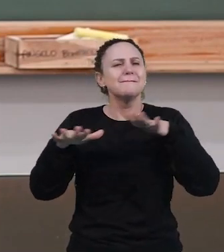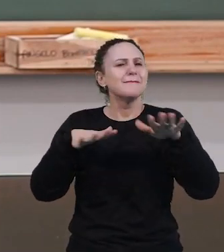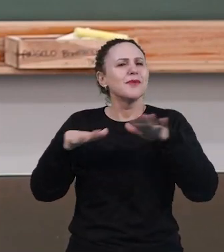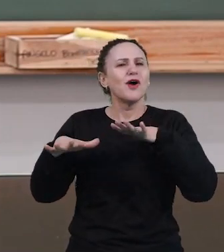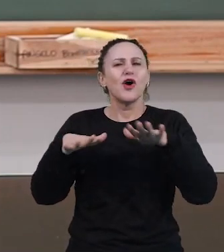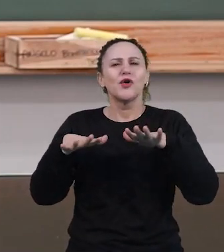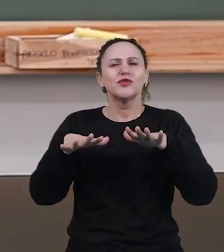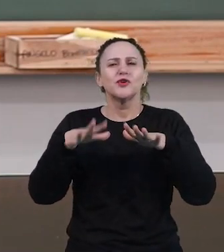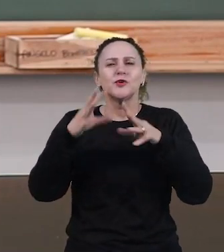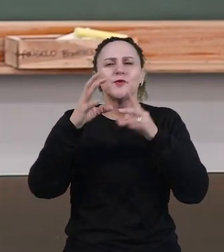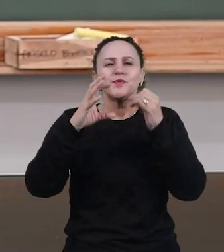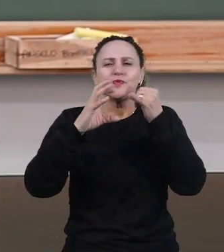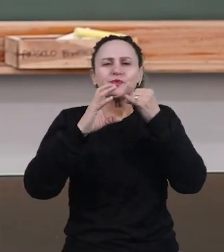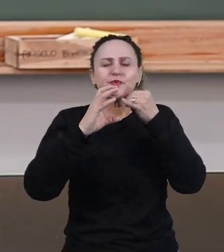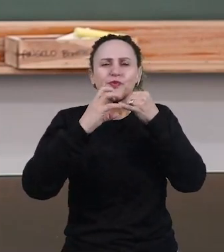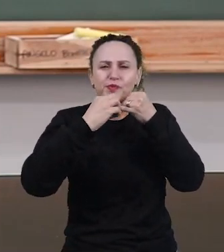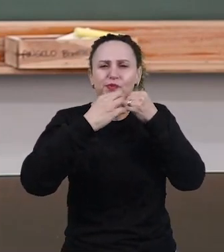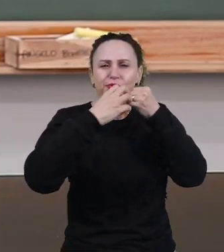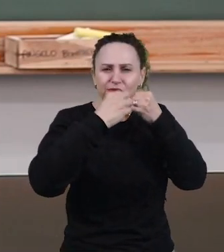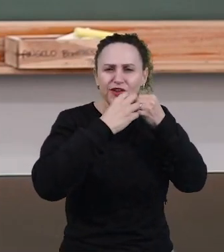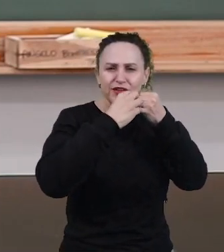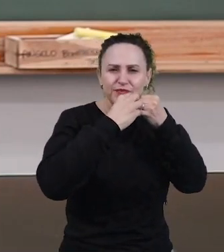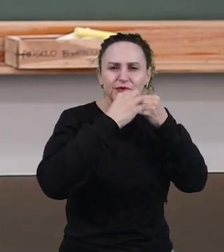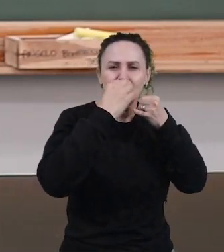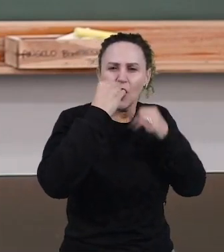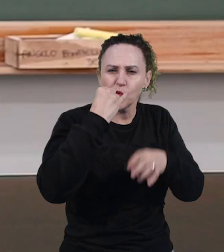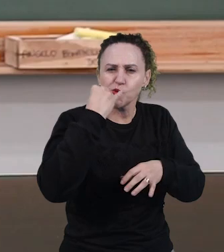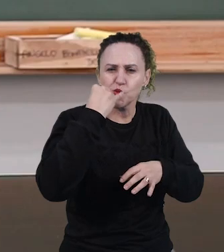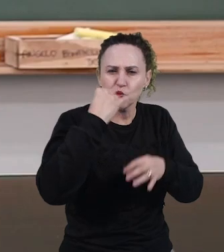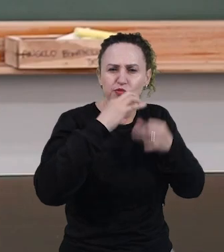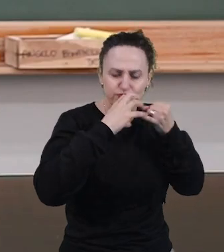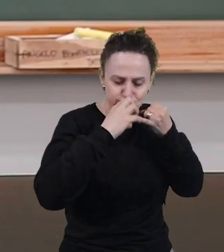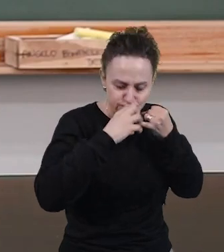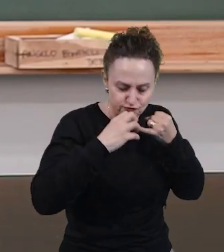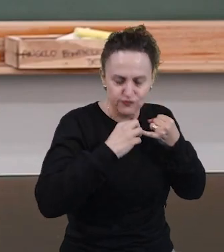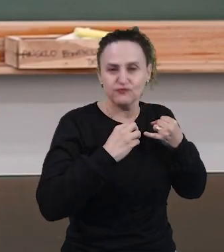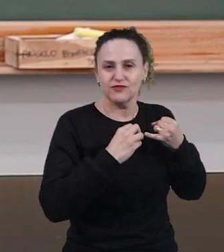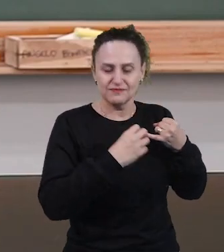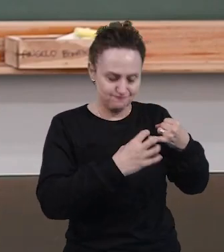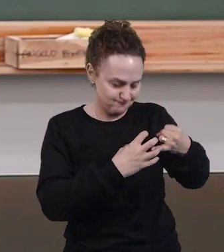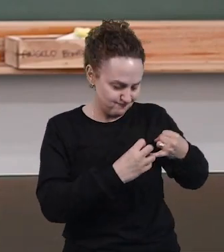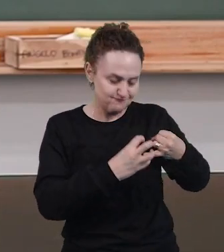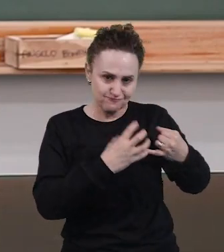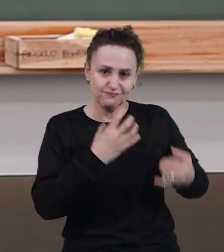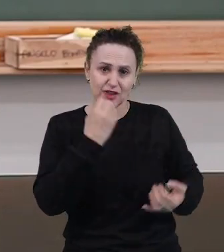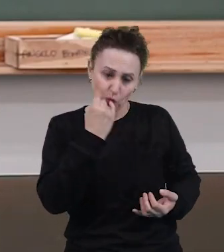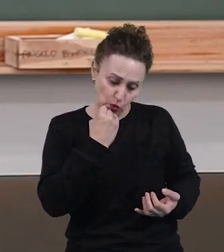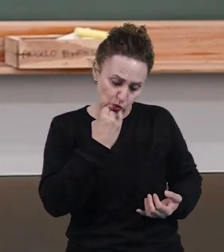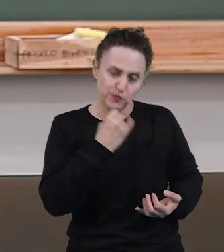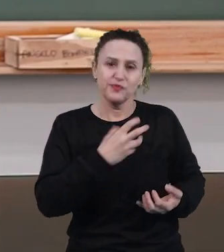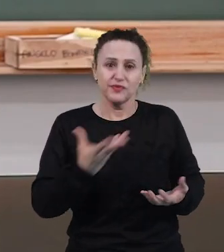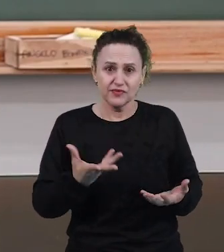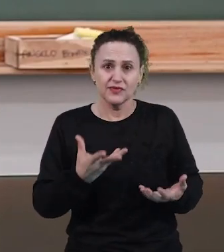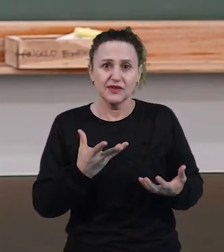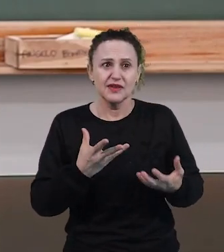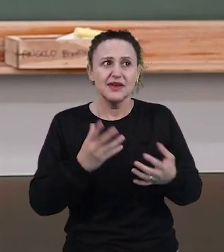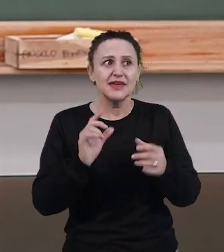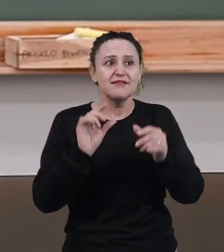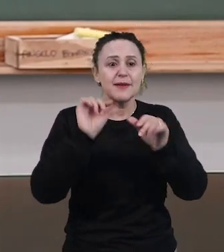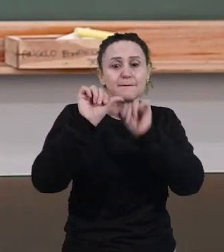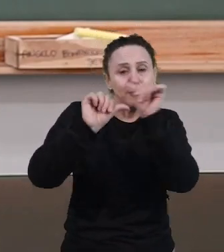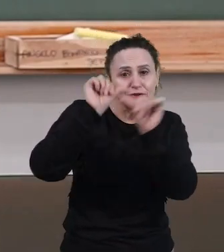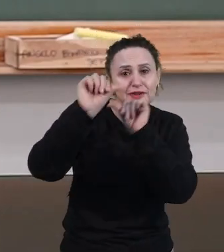de sucção, né, que depois vai se modificando ao longo do tempo também, né, vai sendo significado de outras